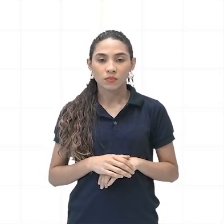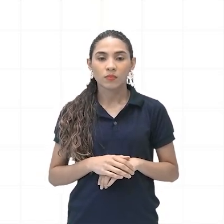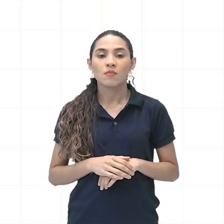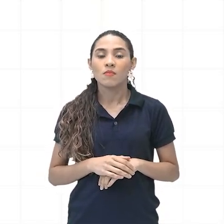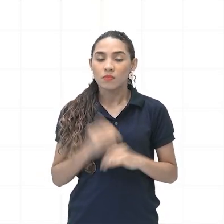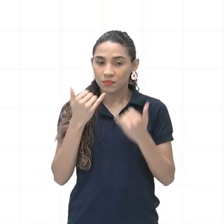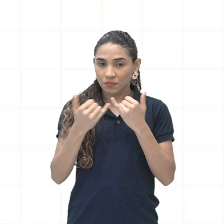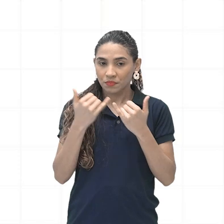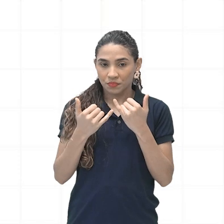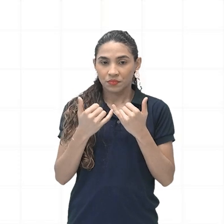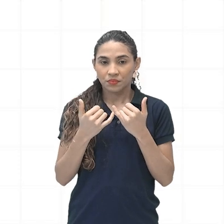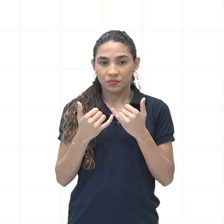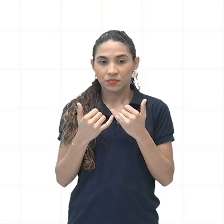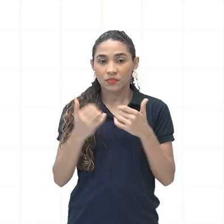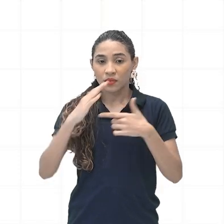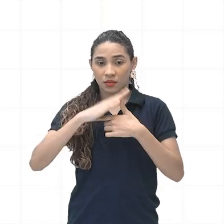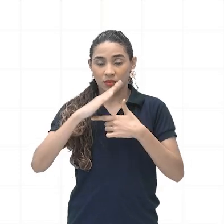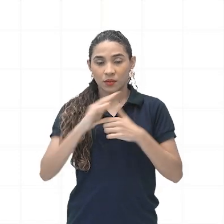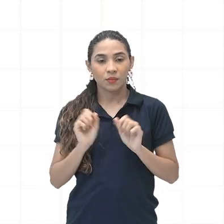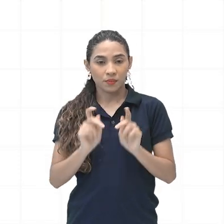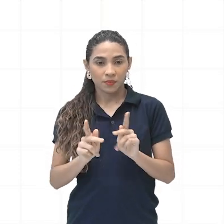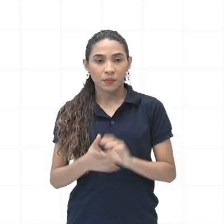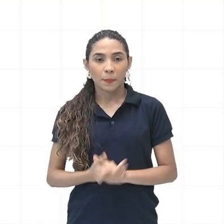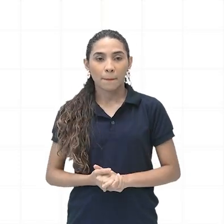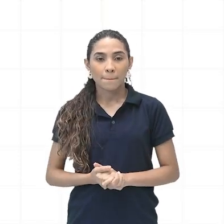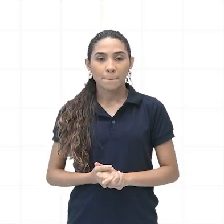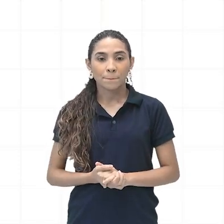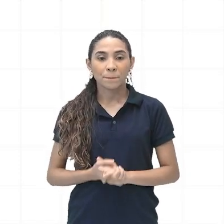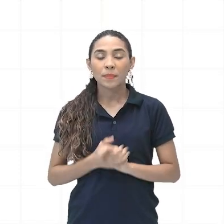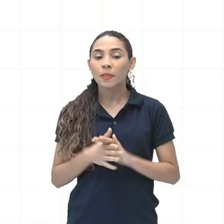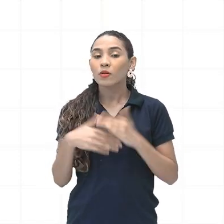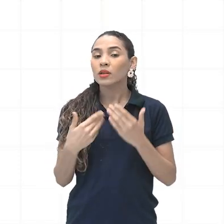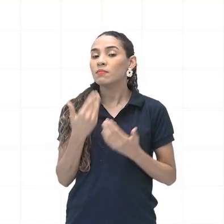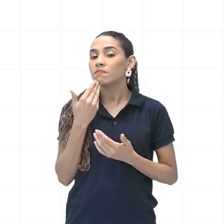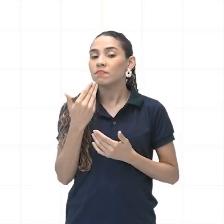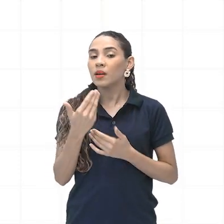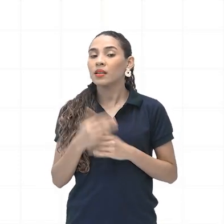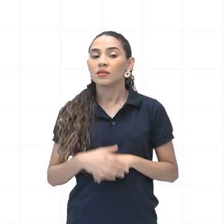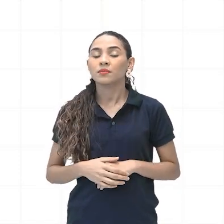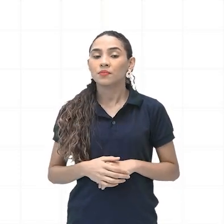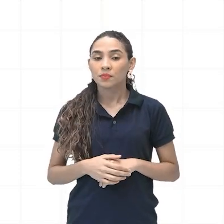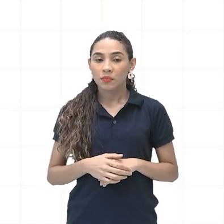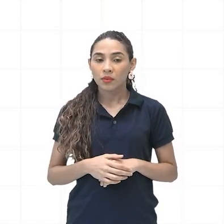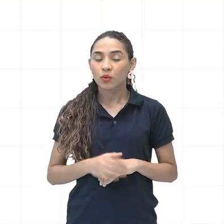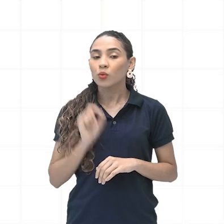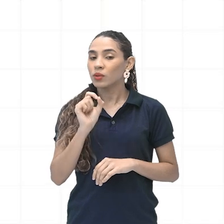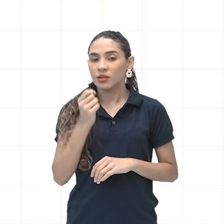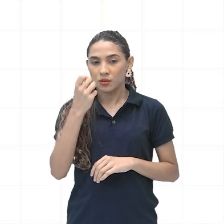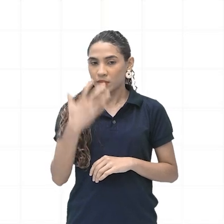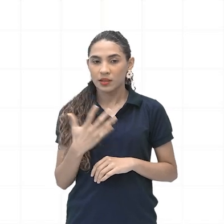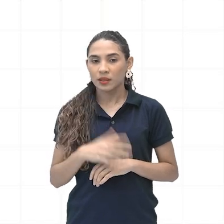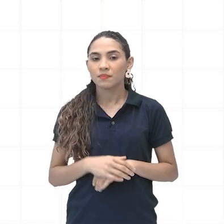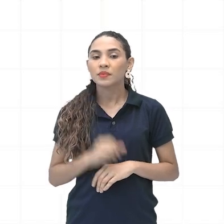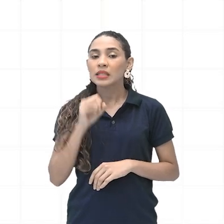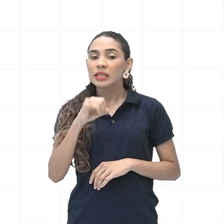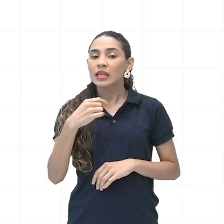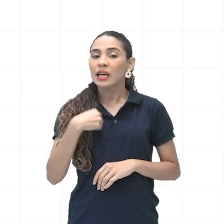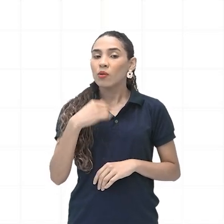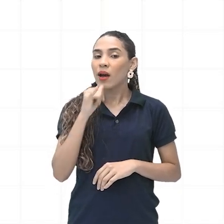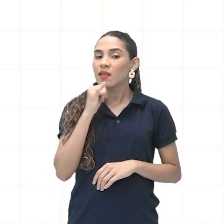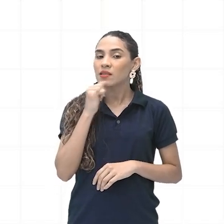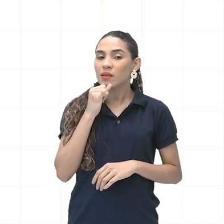a semelhança de triângulos, certo? E aí, o que ele diz? Ele diz o seguinte, se eu pegar um